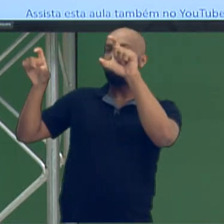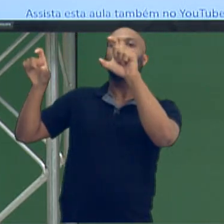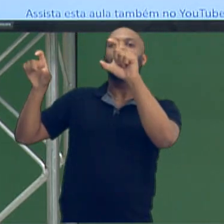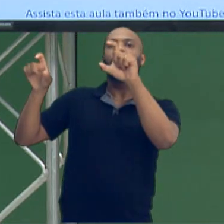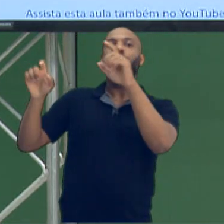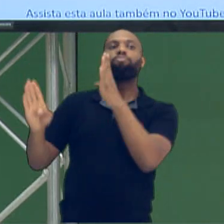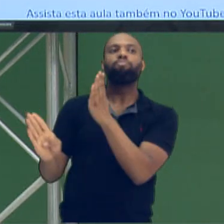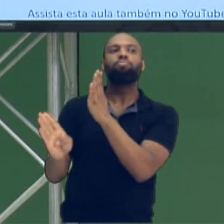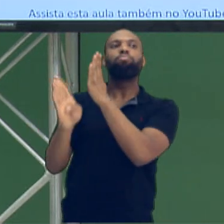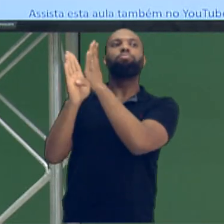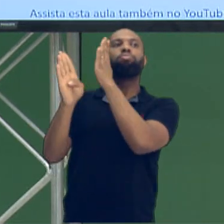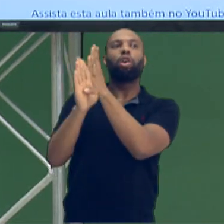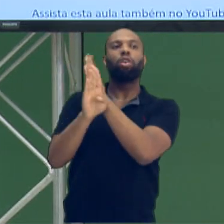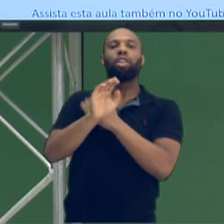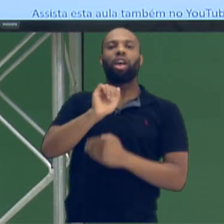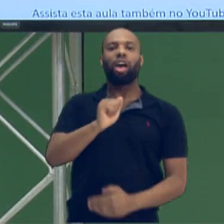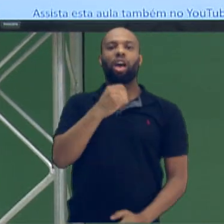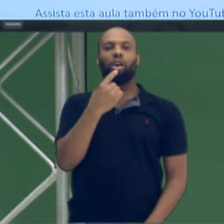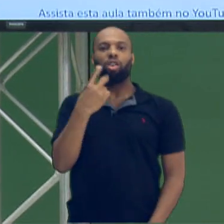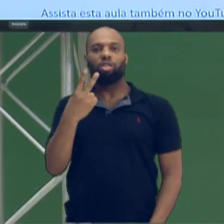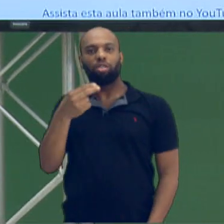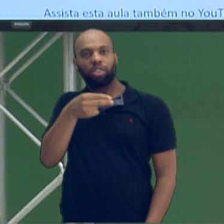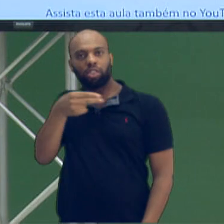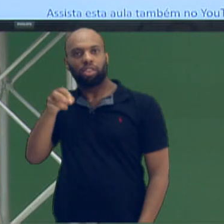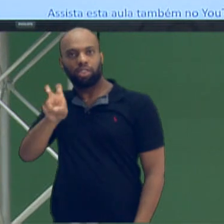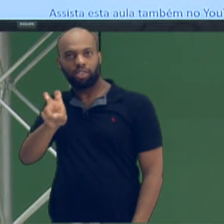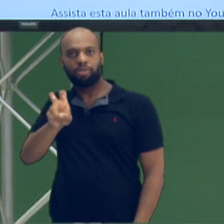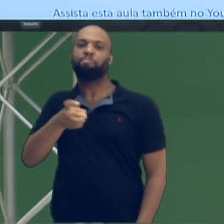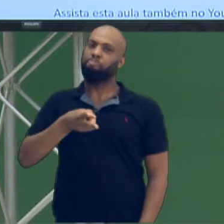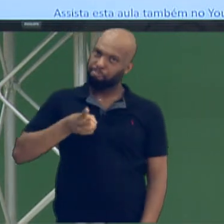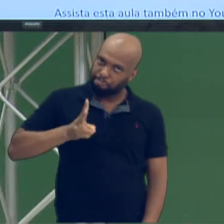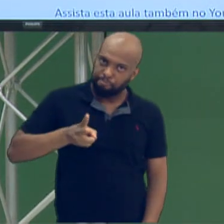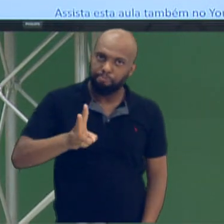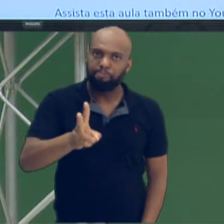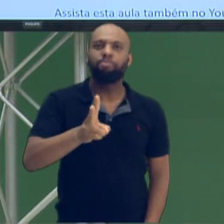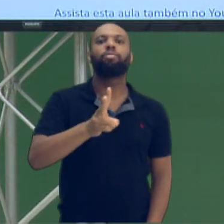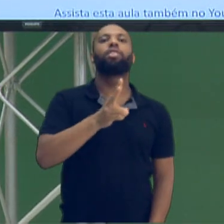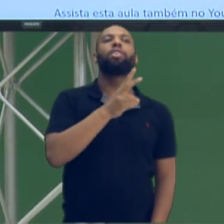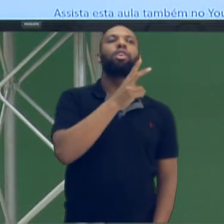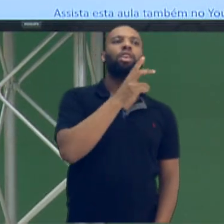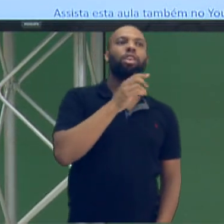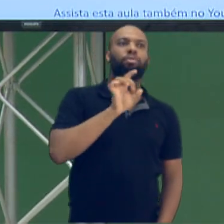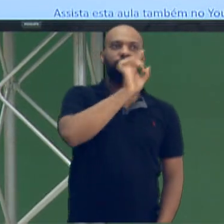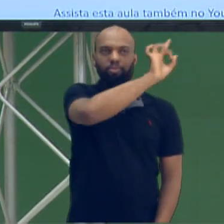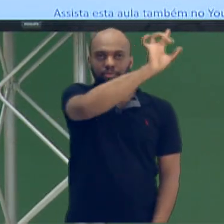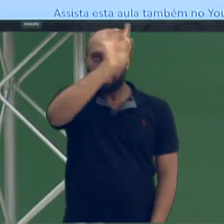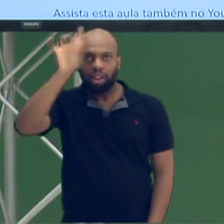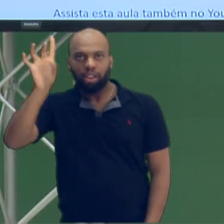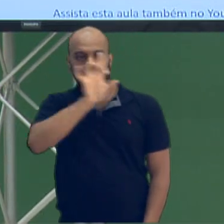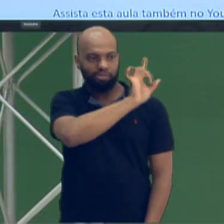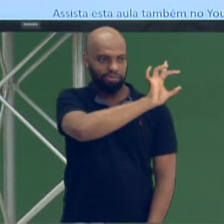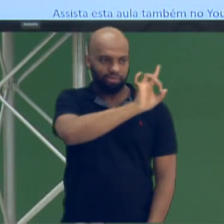o valor do segundo termo é 5. E assim a gente vai fazendo para o terceiro termo, para o quarto